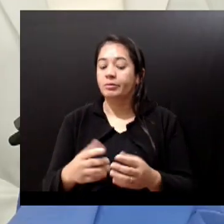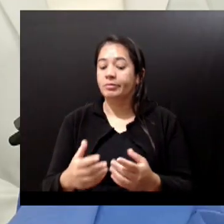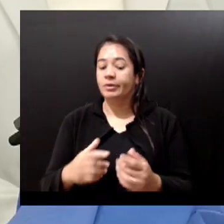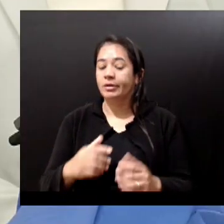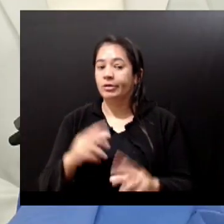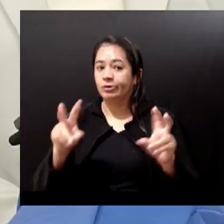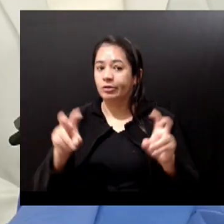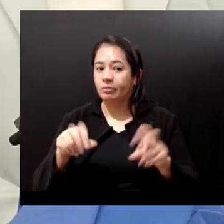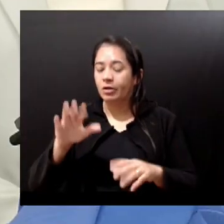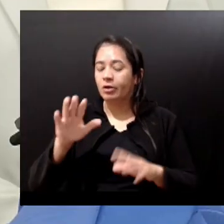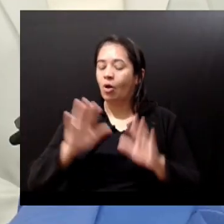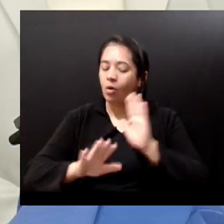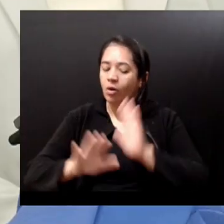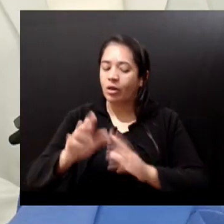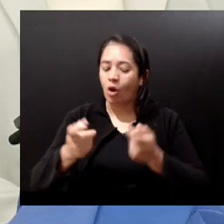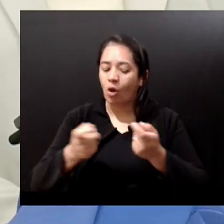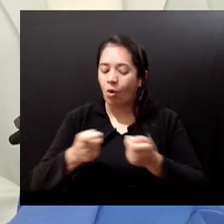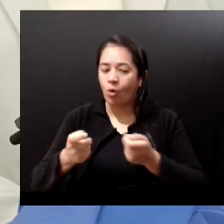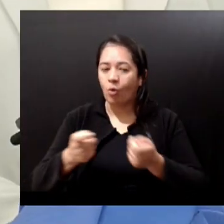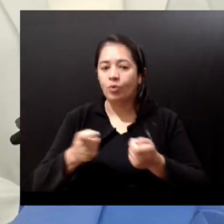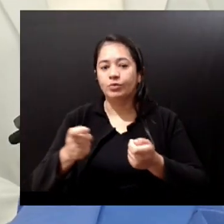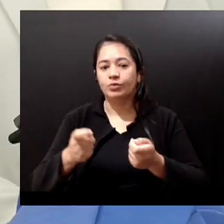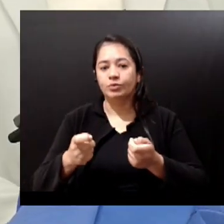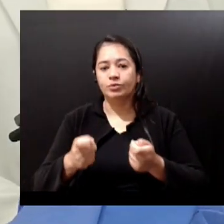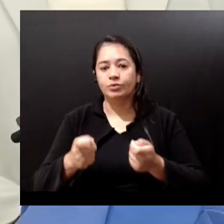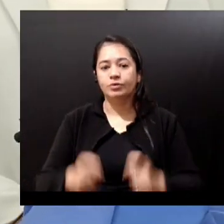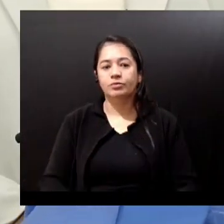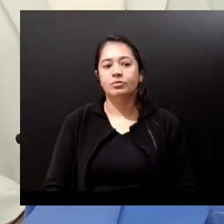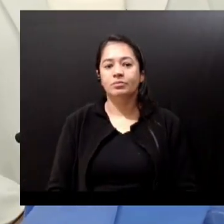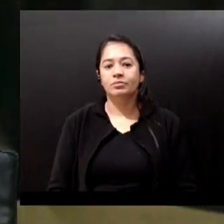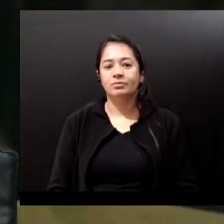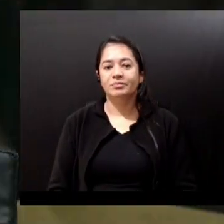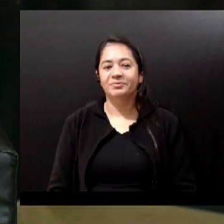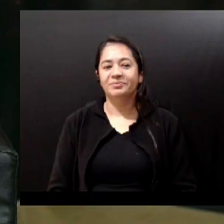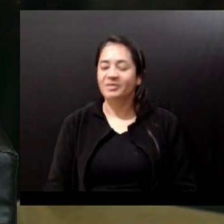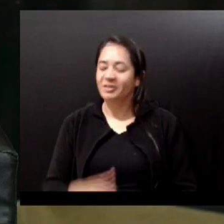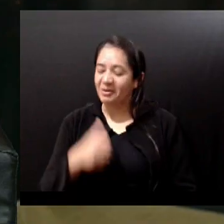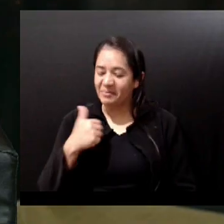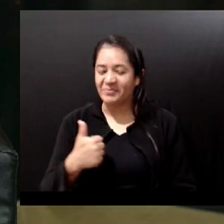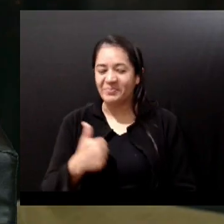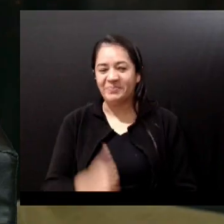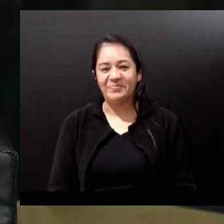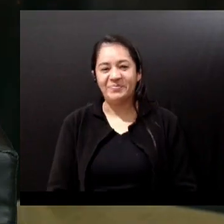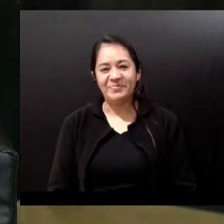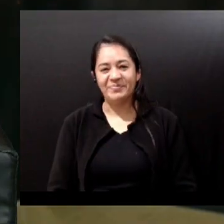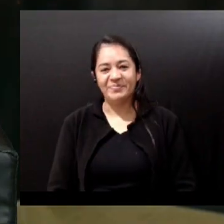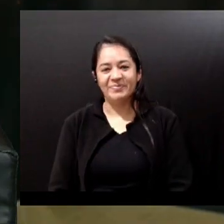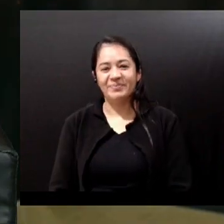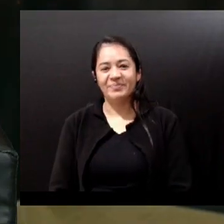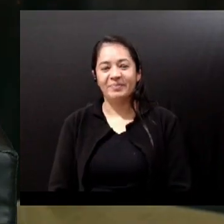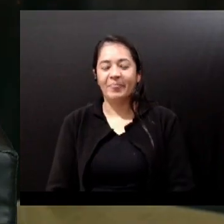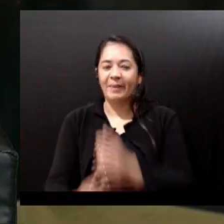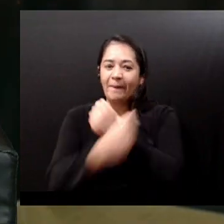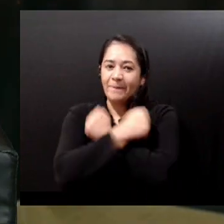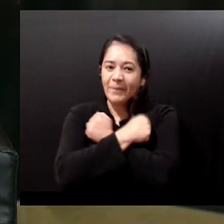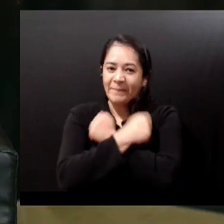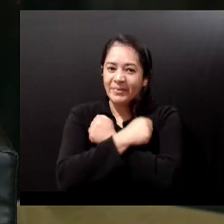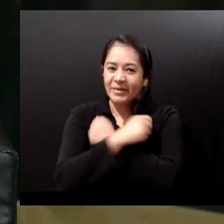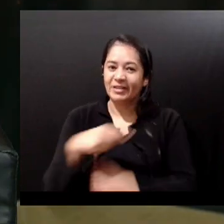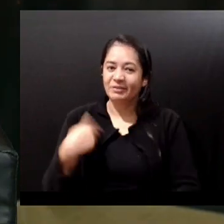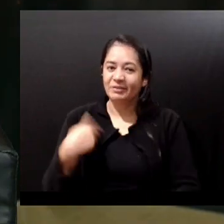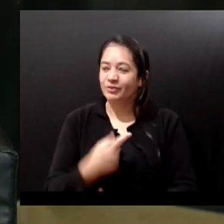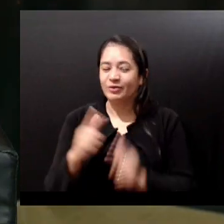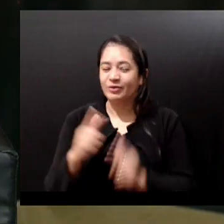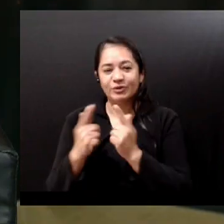controlar esse negócio vai dar bom. Eu quero mandar um abraço para a nossa edição, né? O pessoal que trabalha na